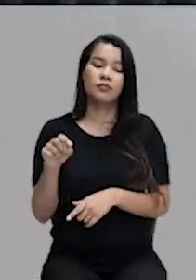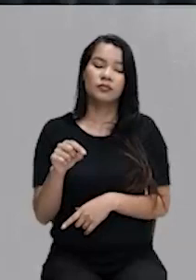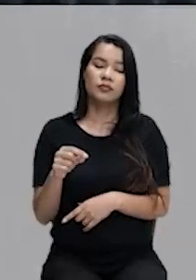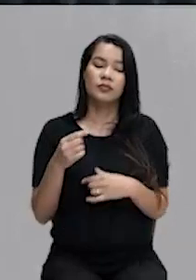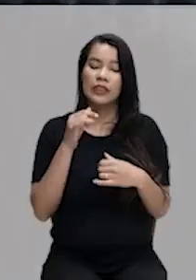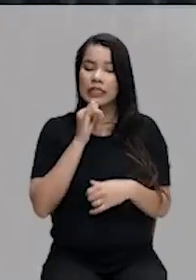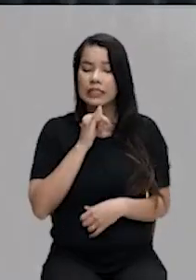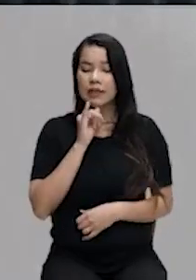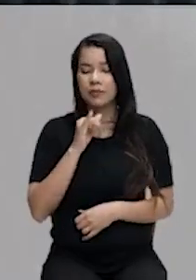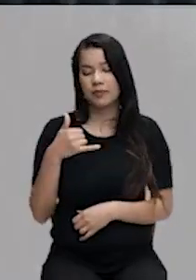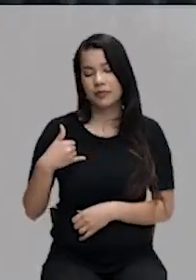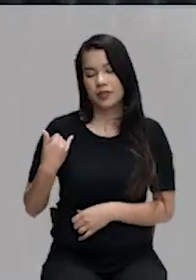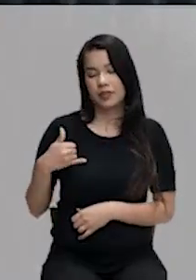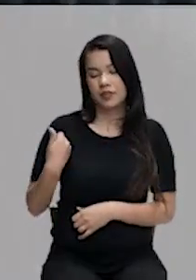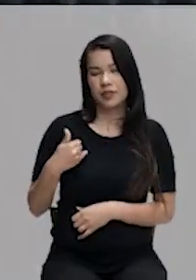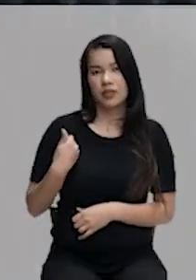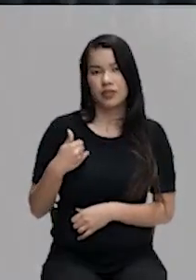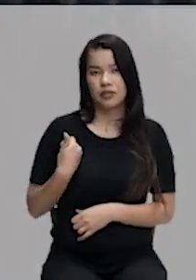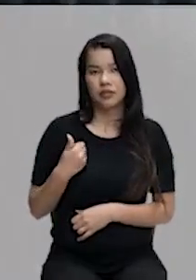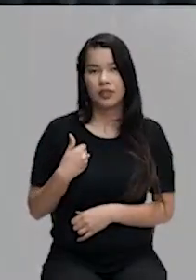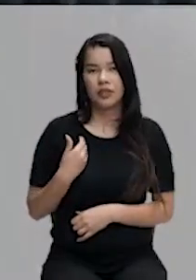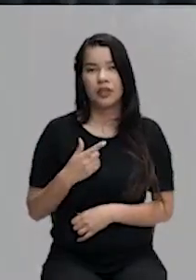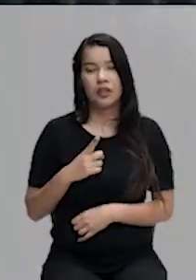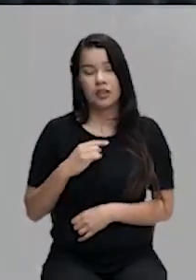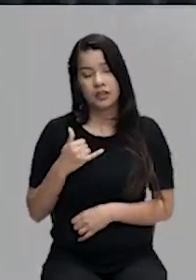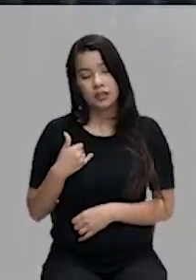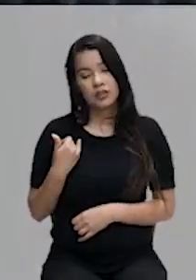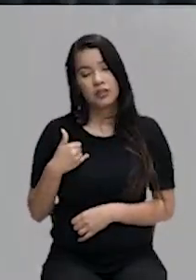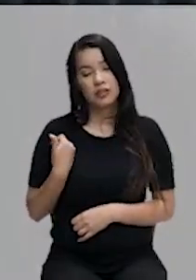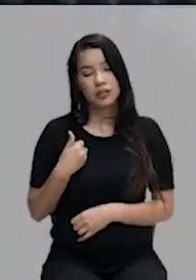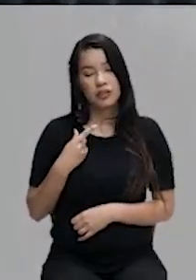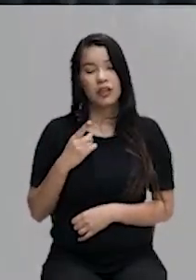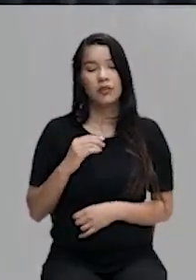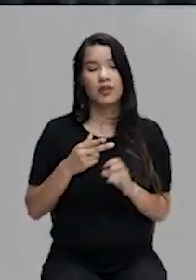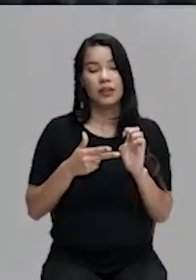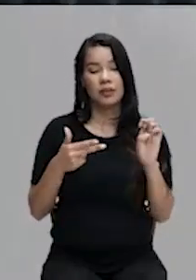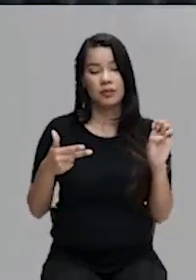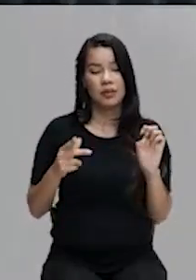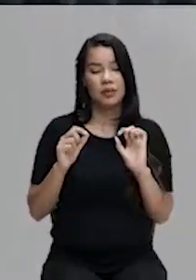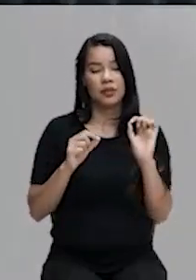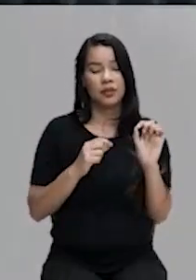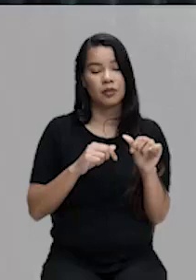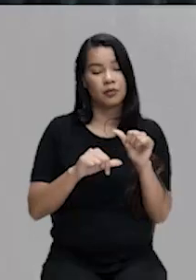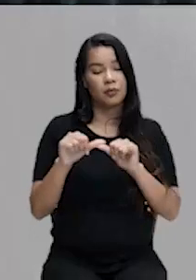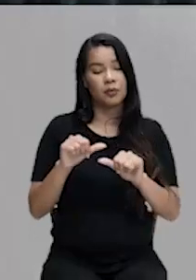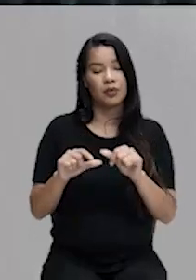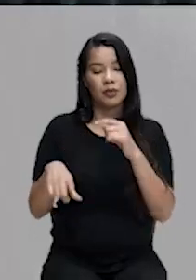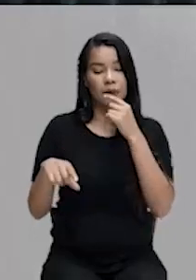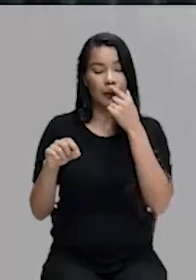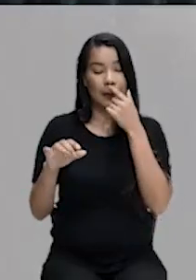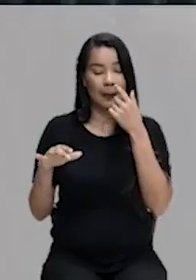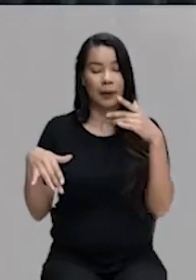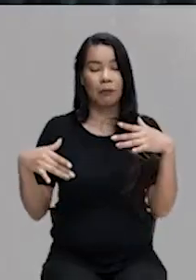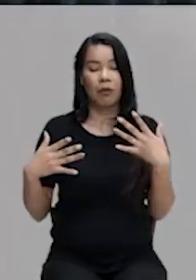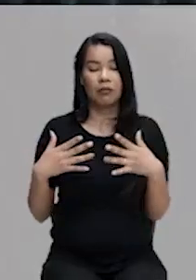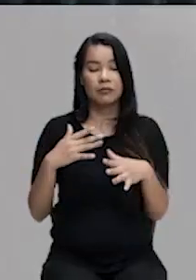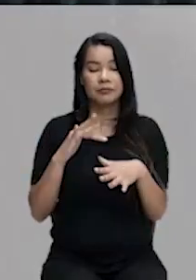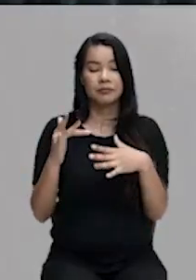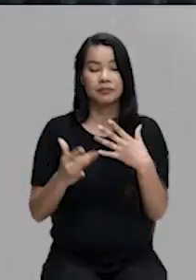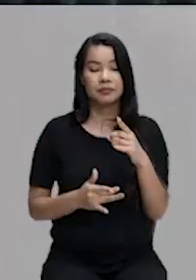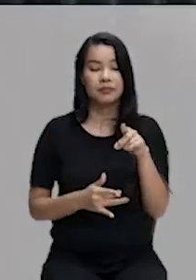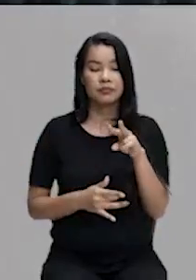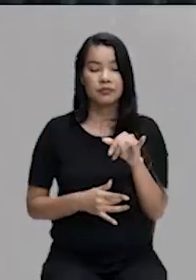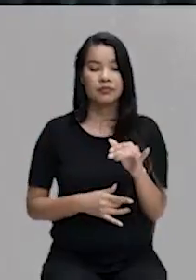etária. A faixa etária é um elemento que impacta muito na escolha de qual rede você vai participar. Portanto, em algumas